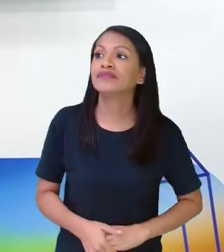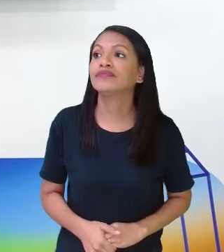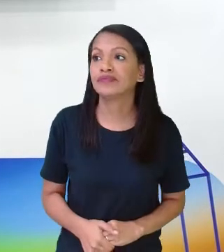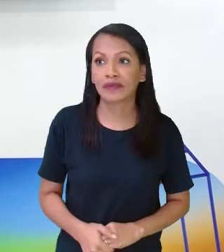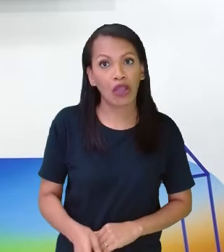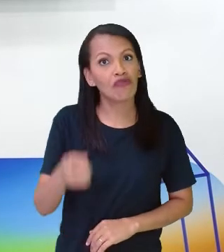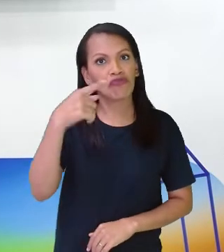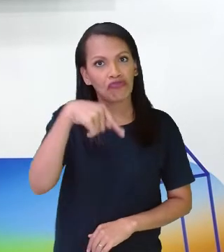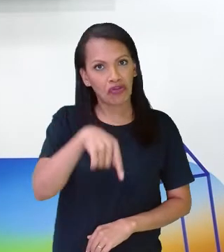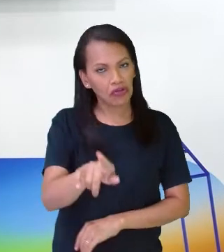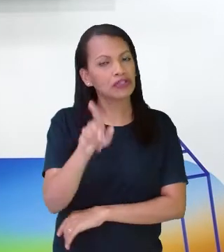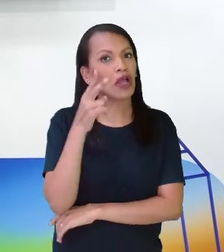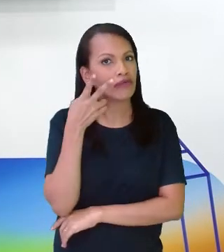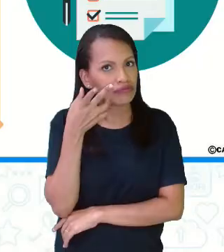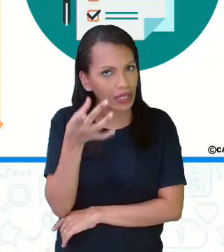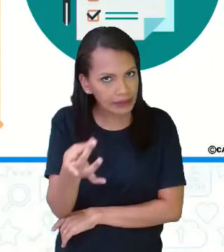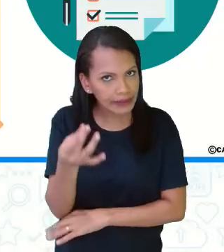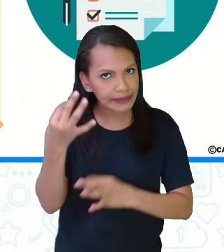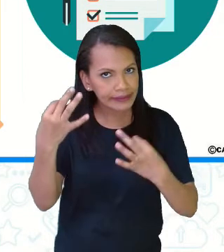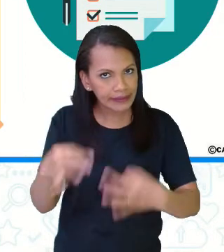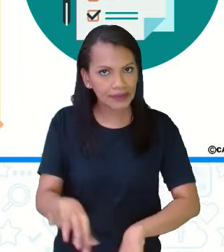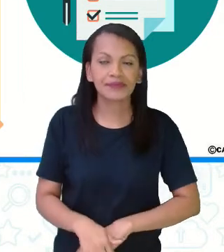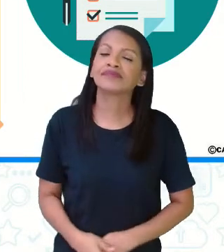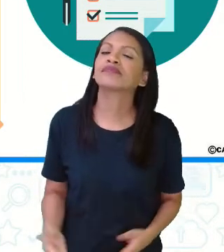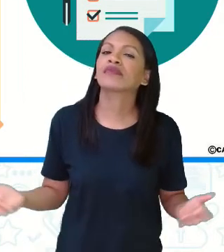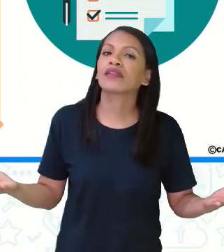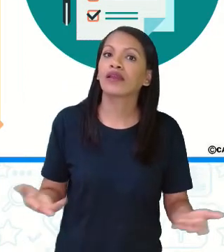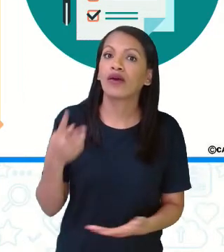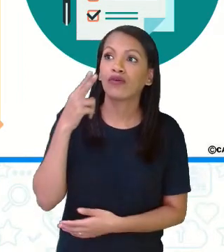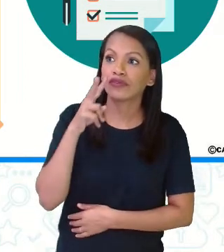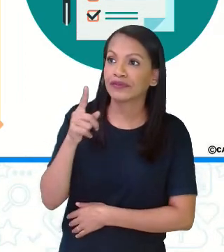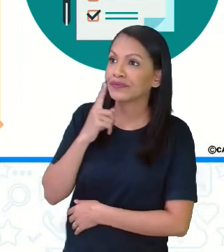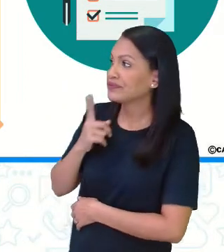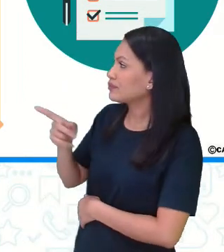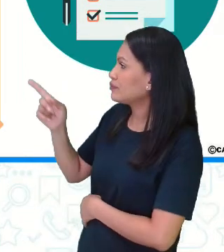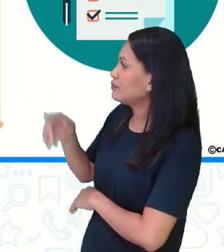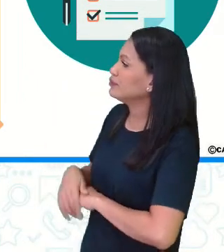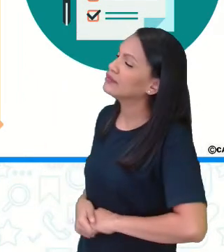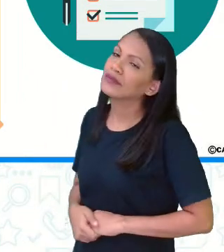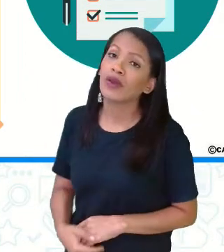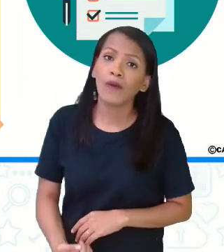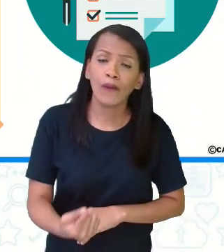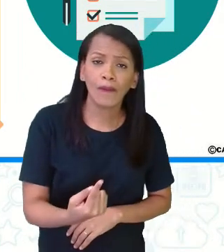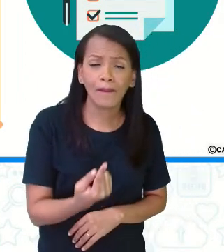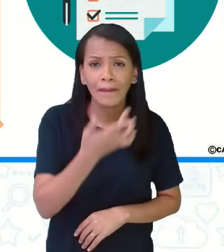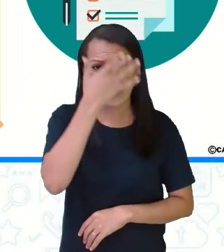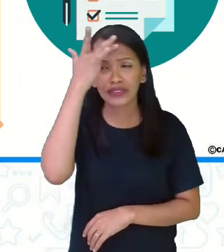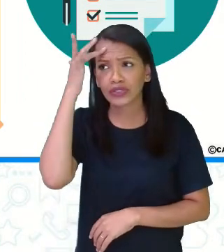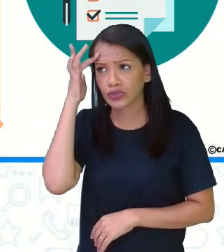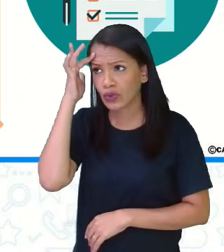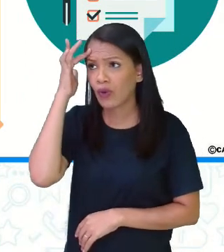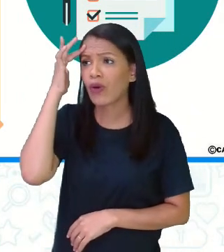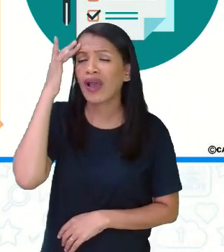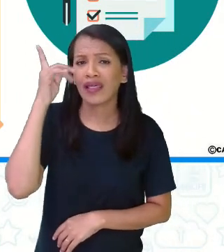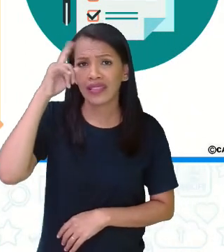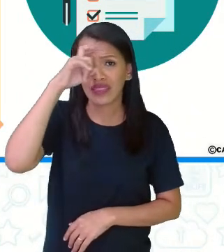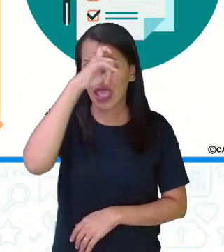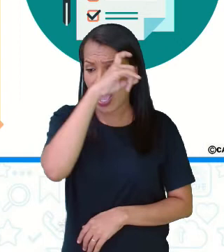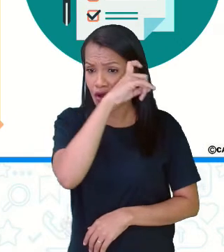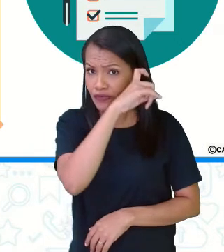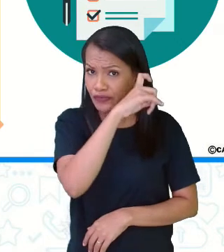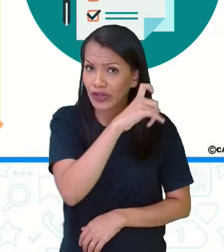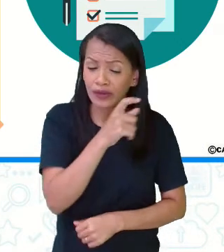vocês estão prestando atenção, estão acertando. Agora eu quero ver essa daqui. Uma pessoa que apresenta dificuldades